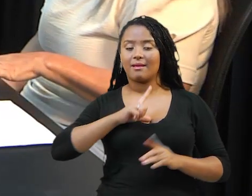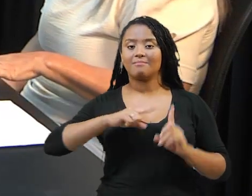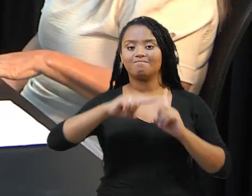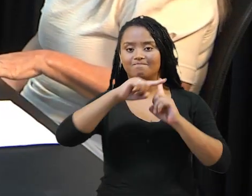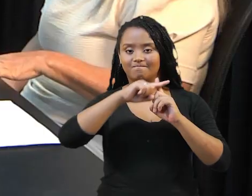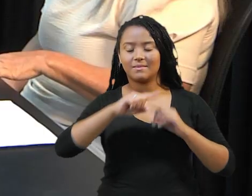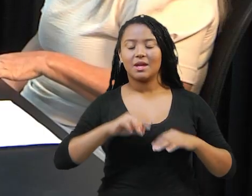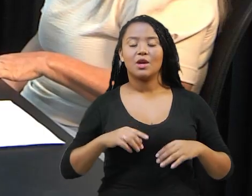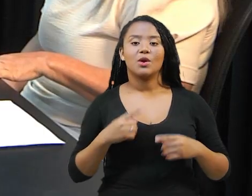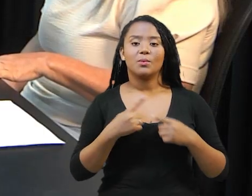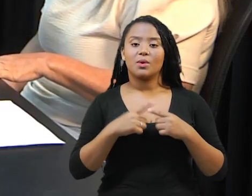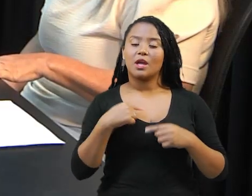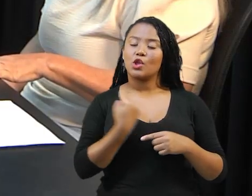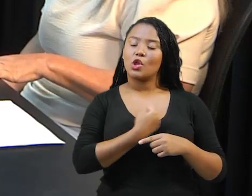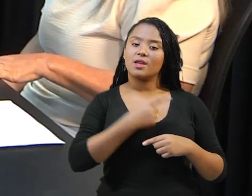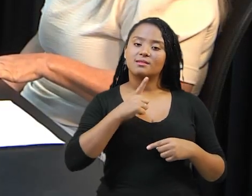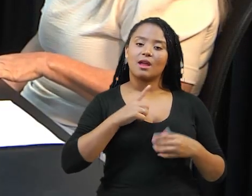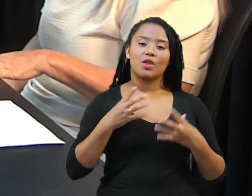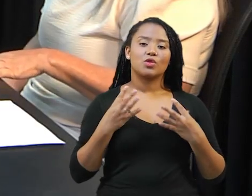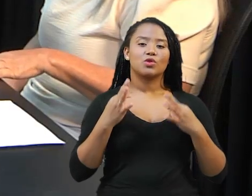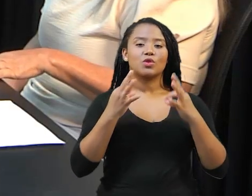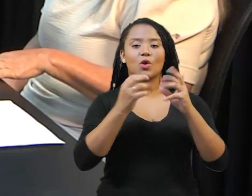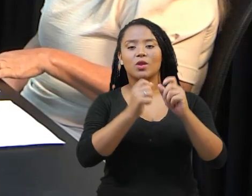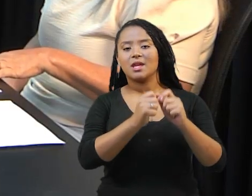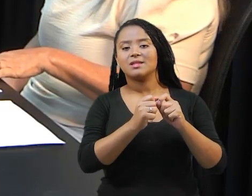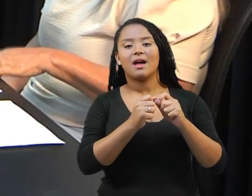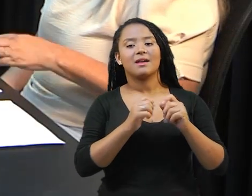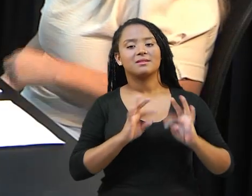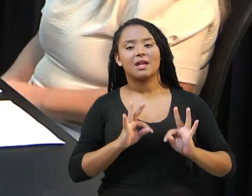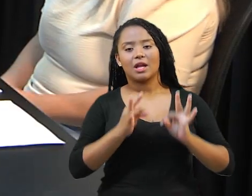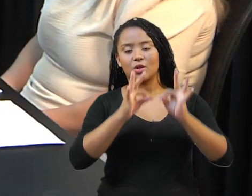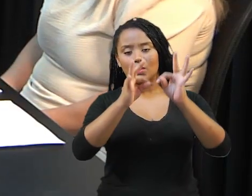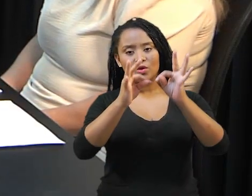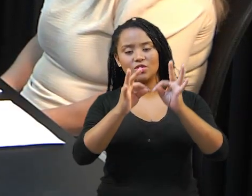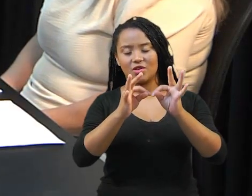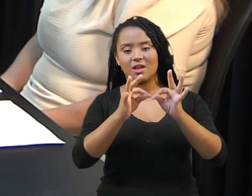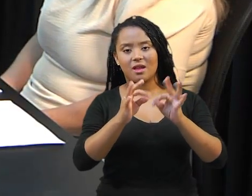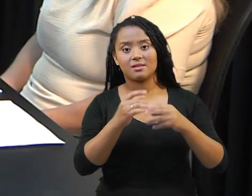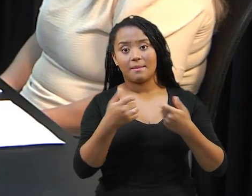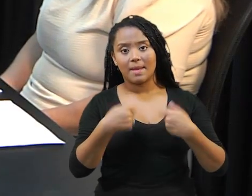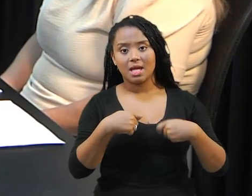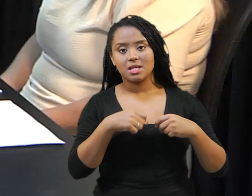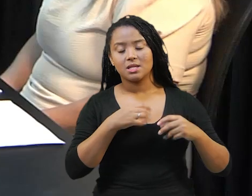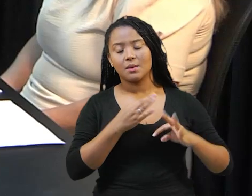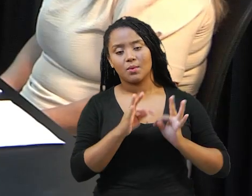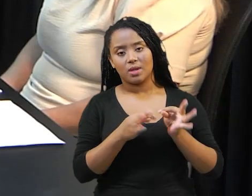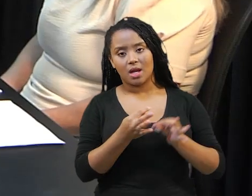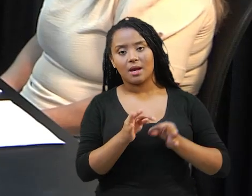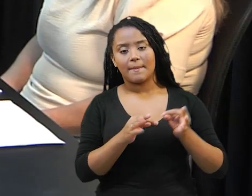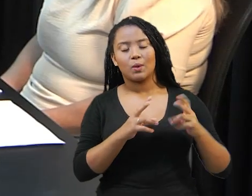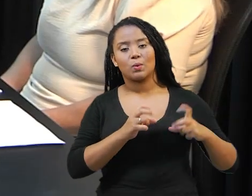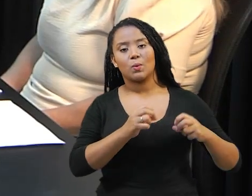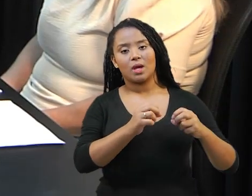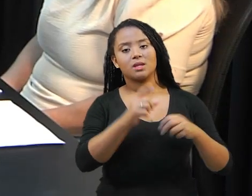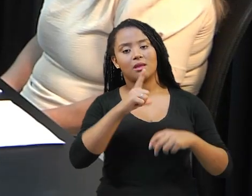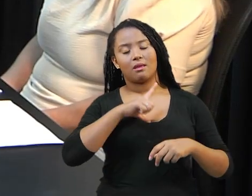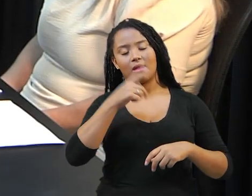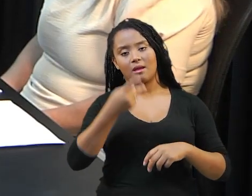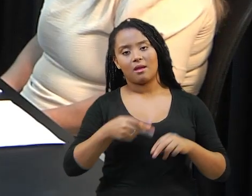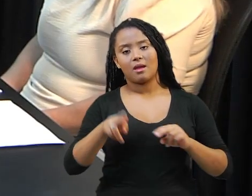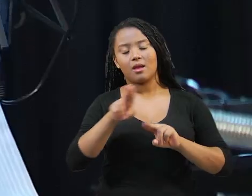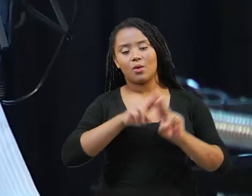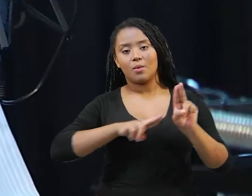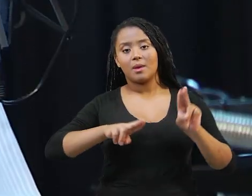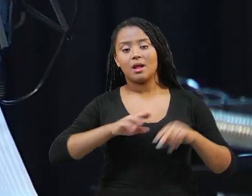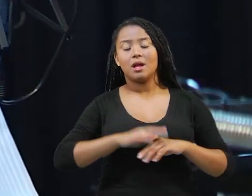temos todas as tecnologias praticamente necessárias, nós temos em Uberlândia. A UFO, por exemplo,